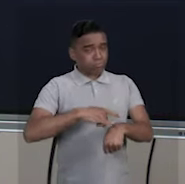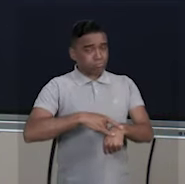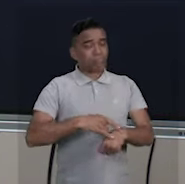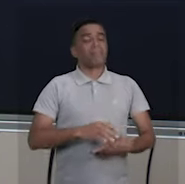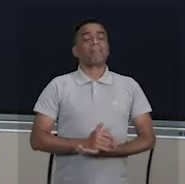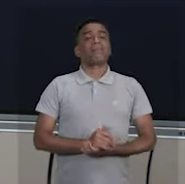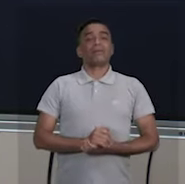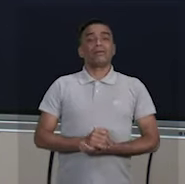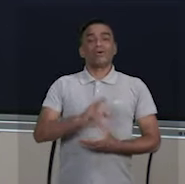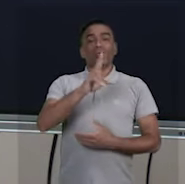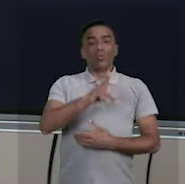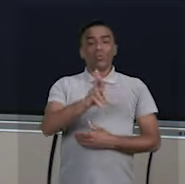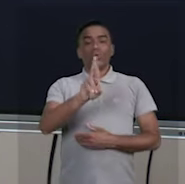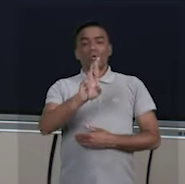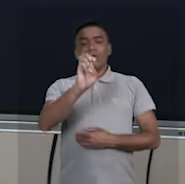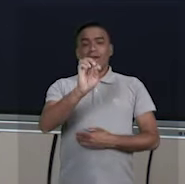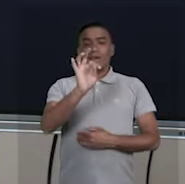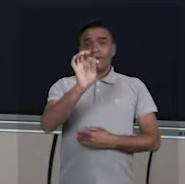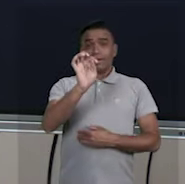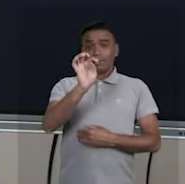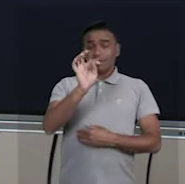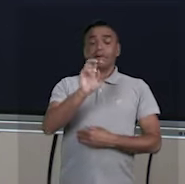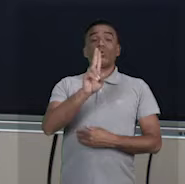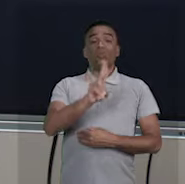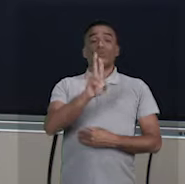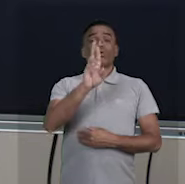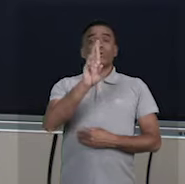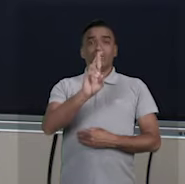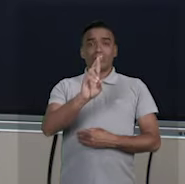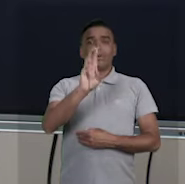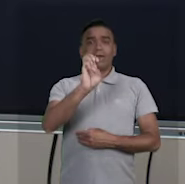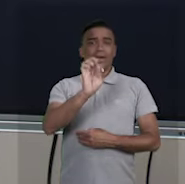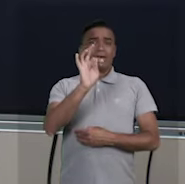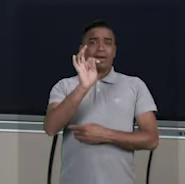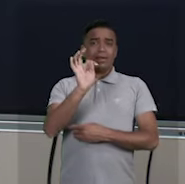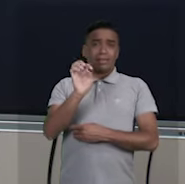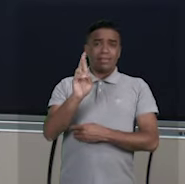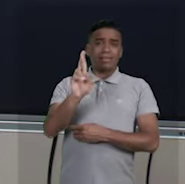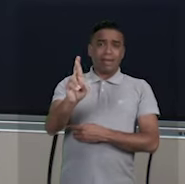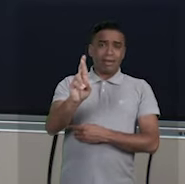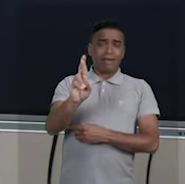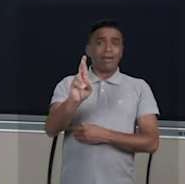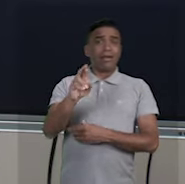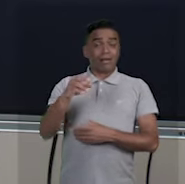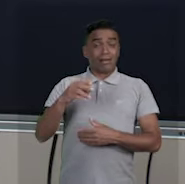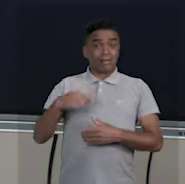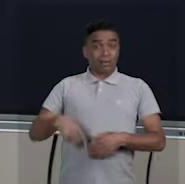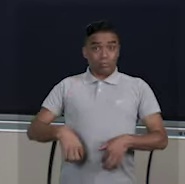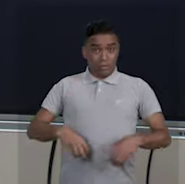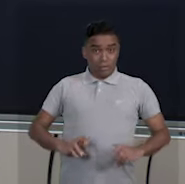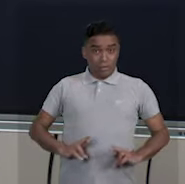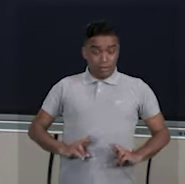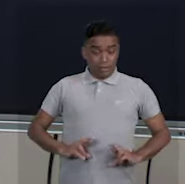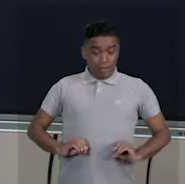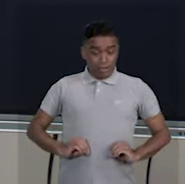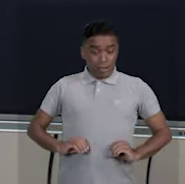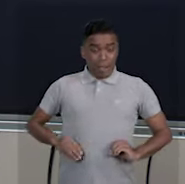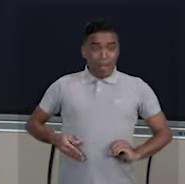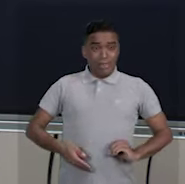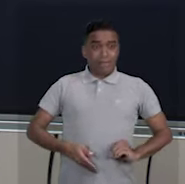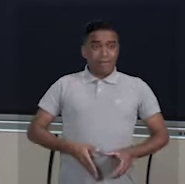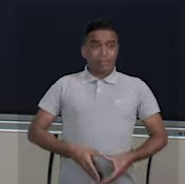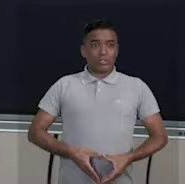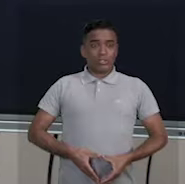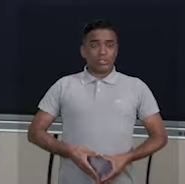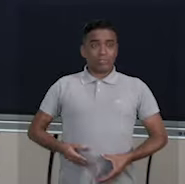O ureter vai conduzir a urina da parte do rim até a bexiga e a